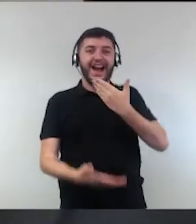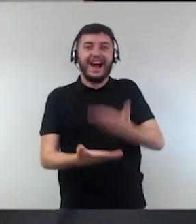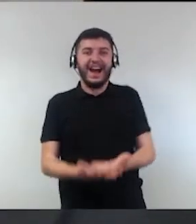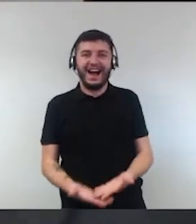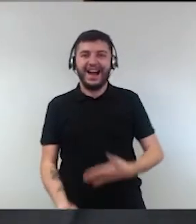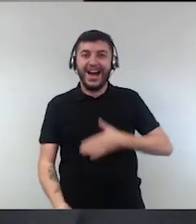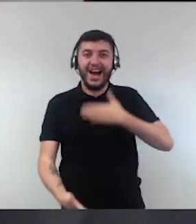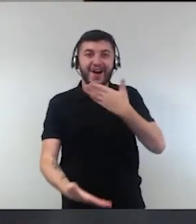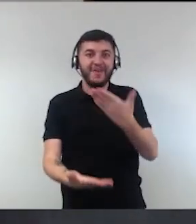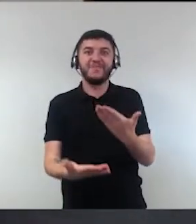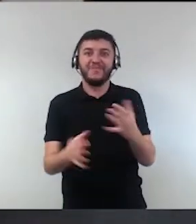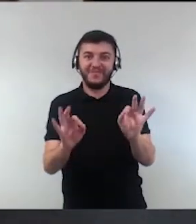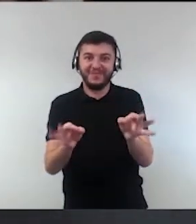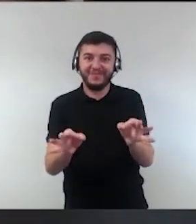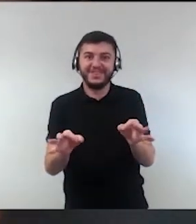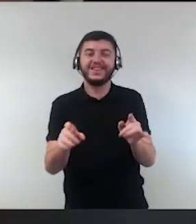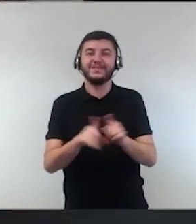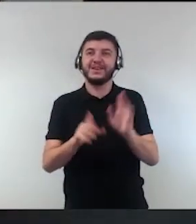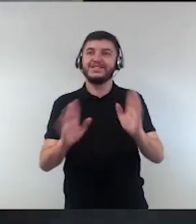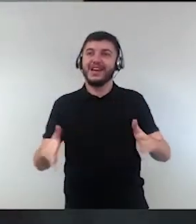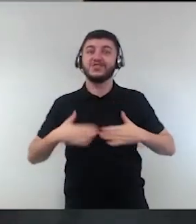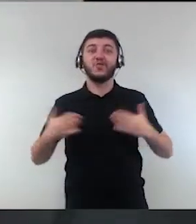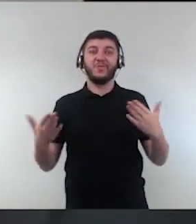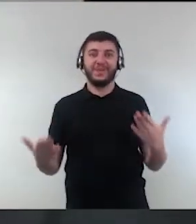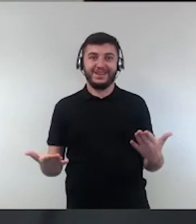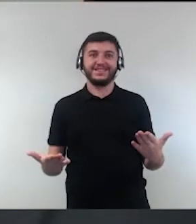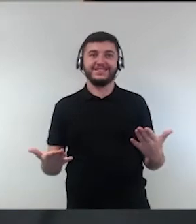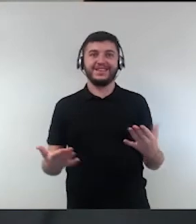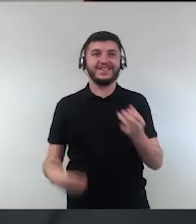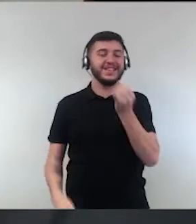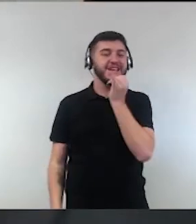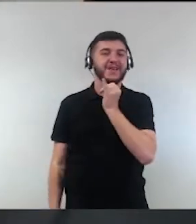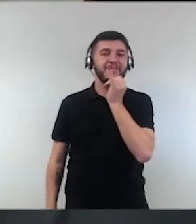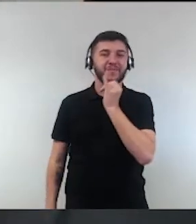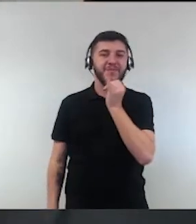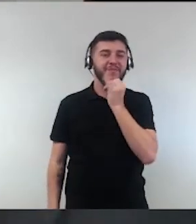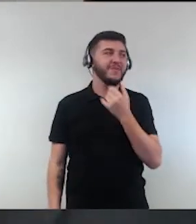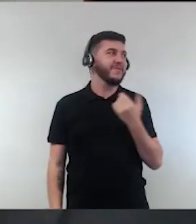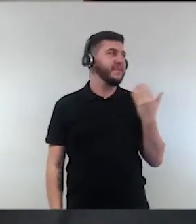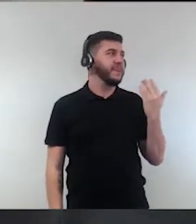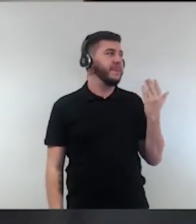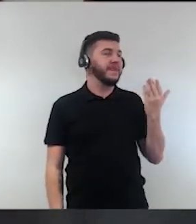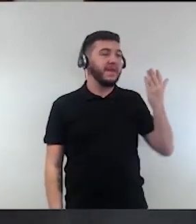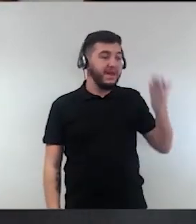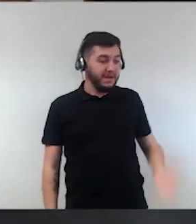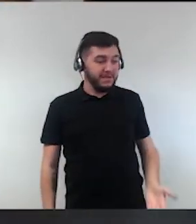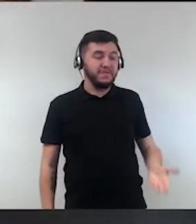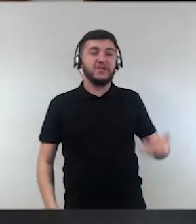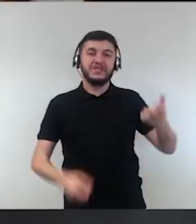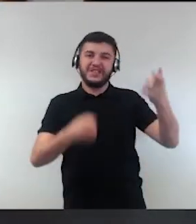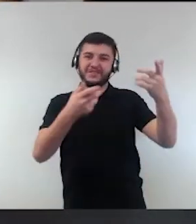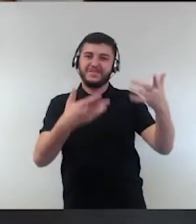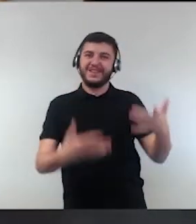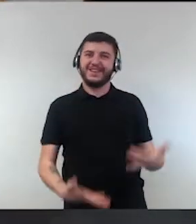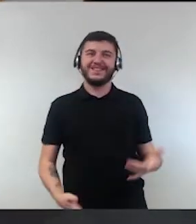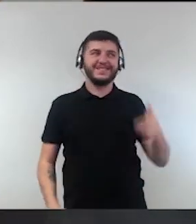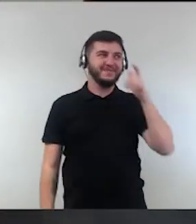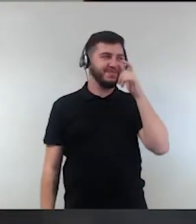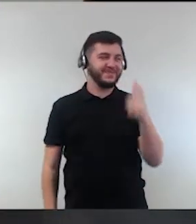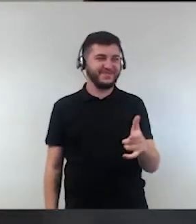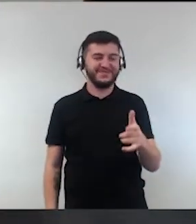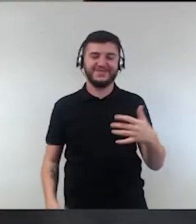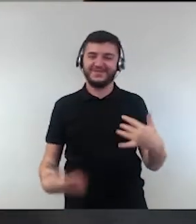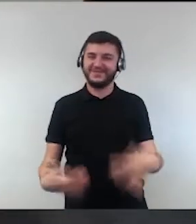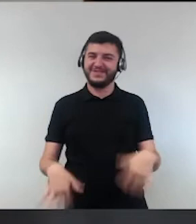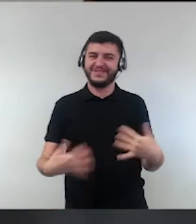Existe surpresa disso aí, né? Por exemplo, a sua fala foi muito interessante, né?